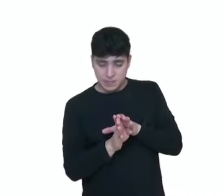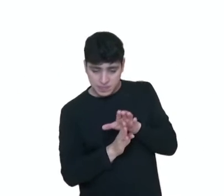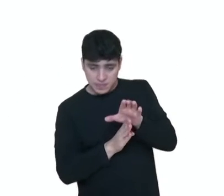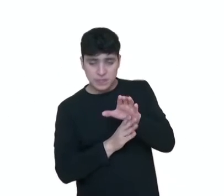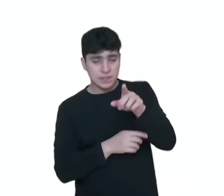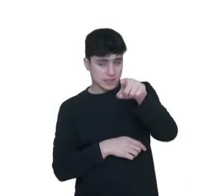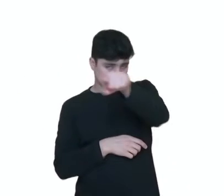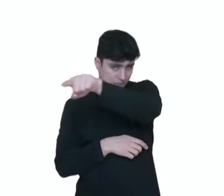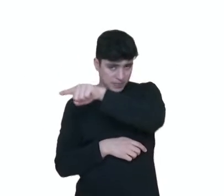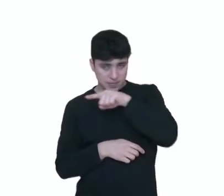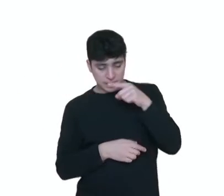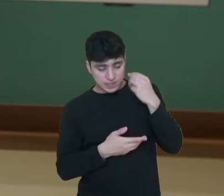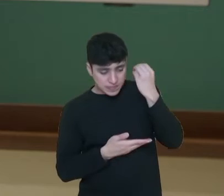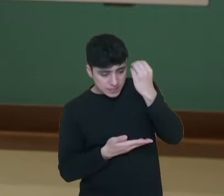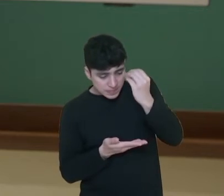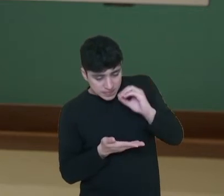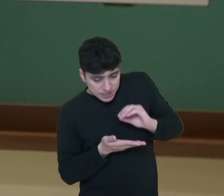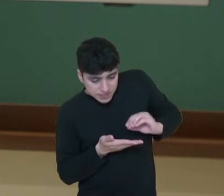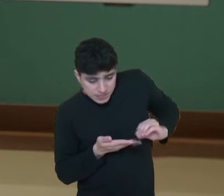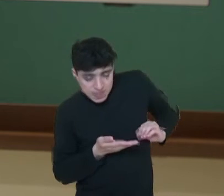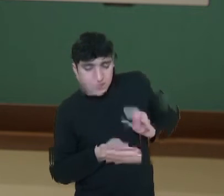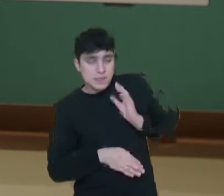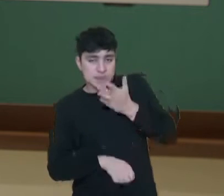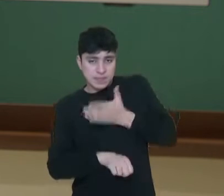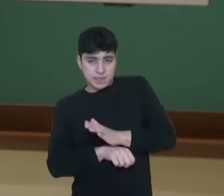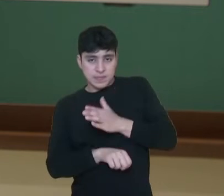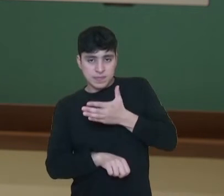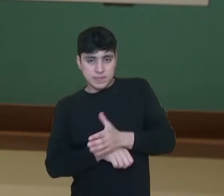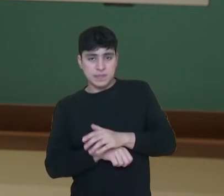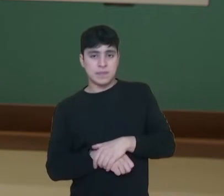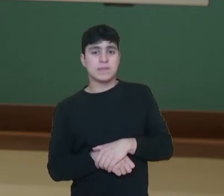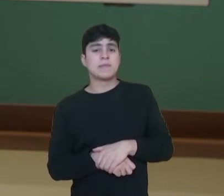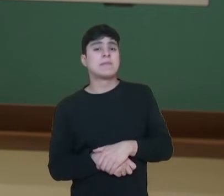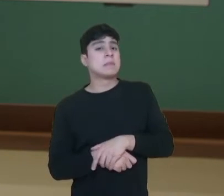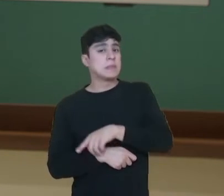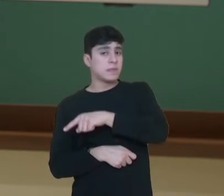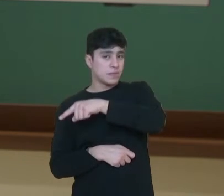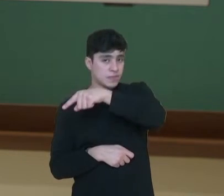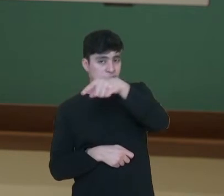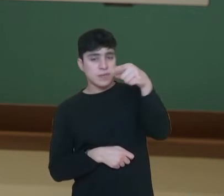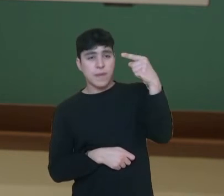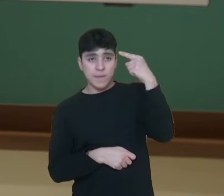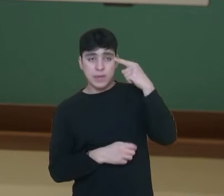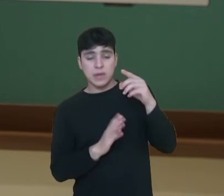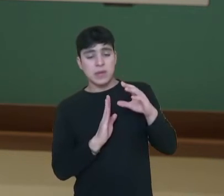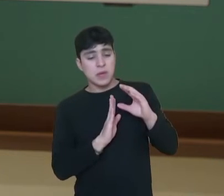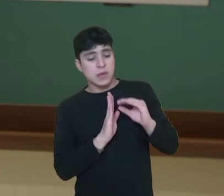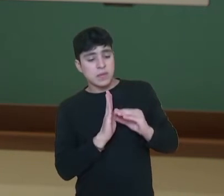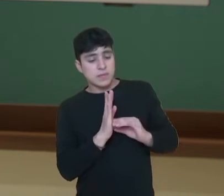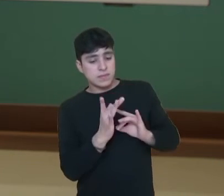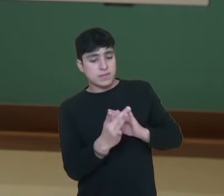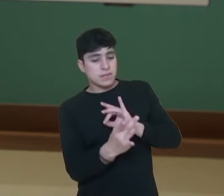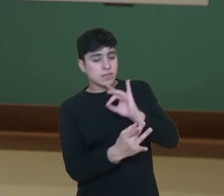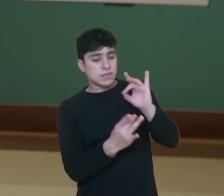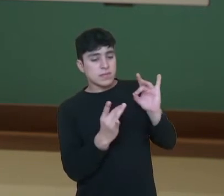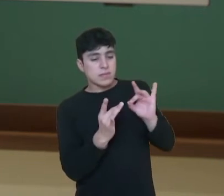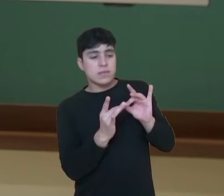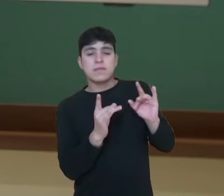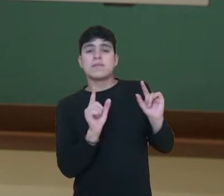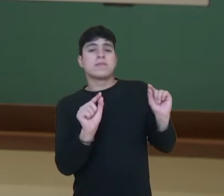e experimente colocar a proposta em prática. Então, vocês vão pensar em um conteúdo específico aqui para a gente fazer